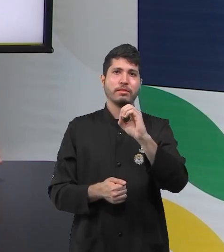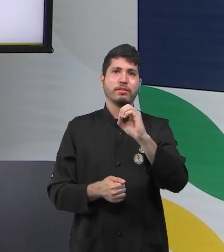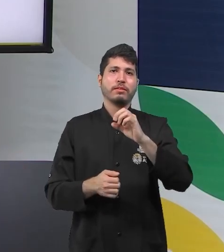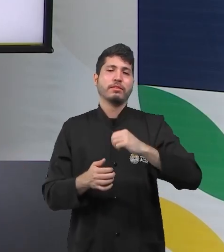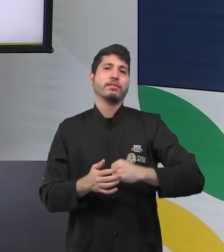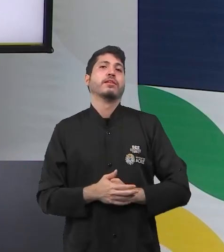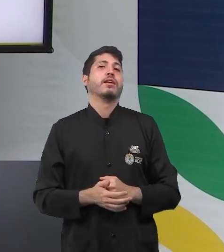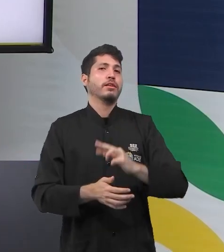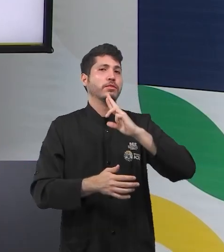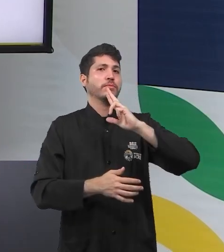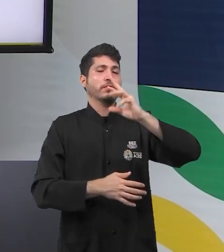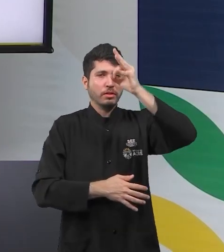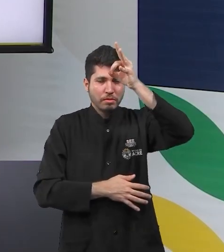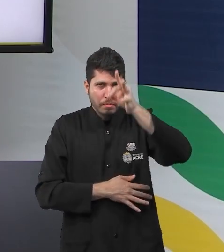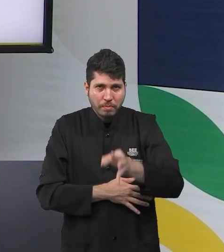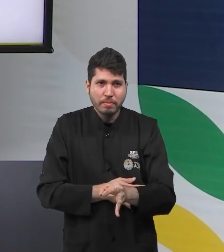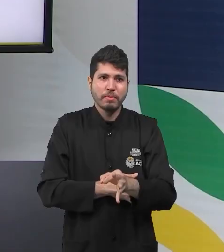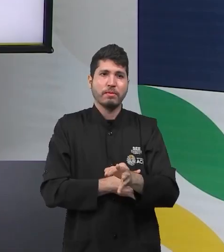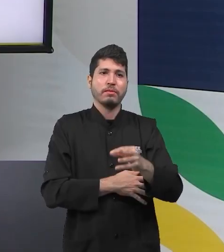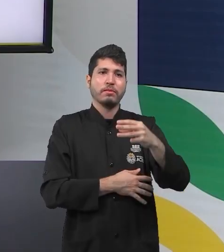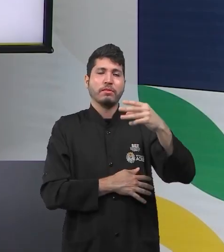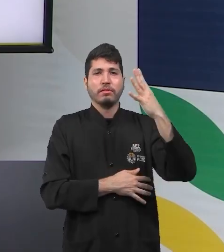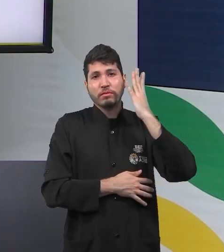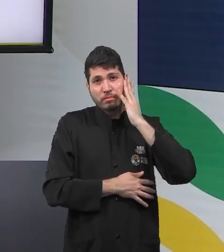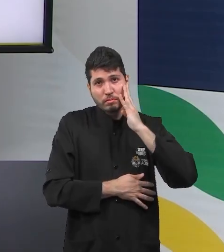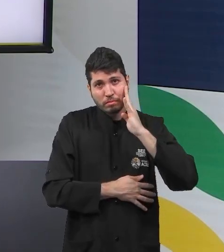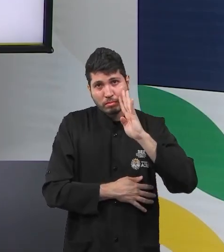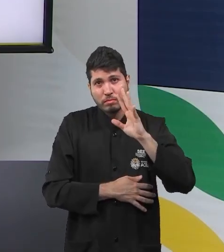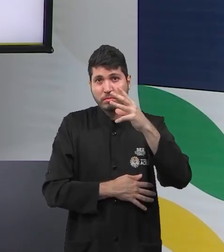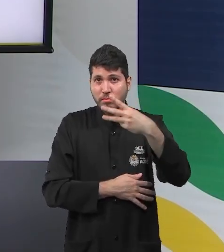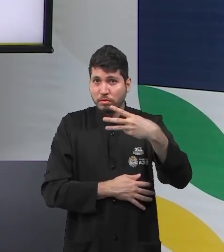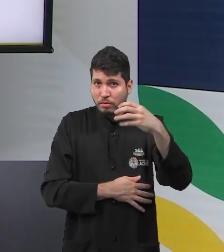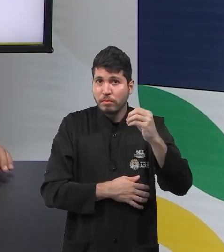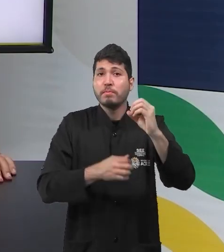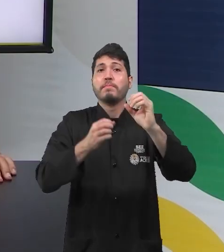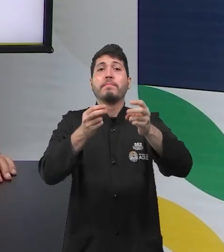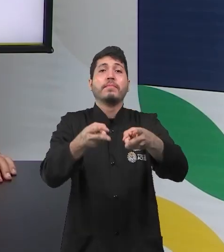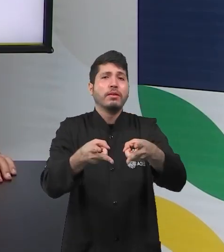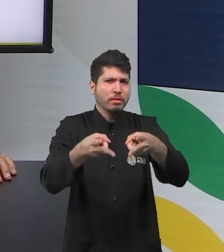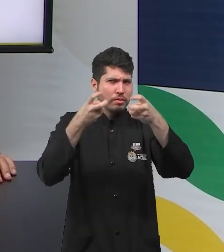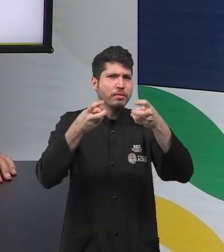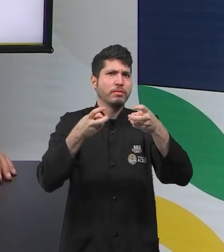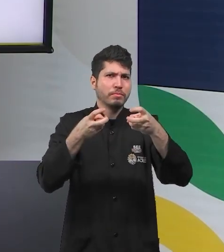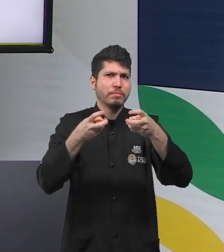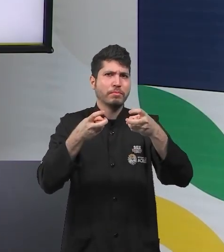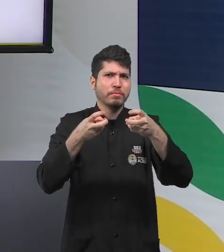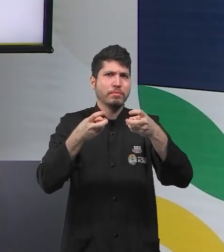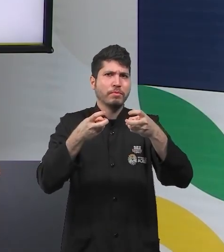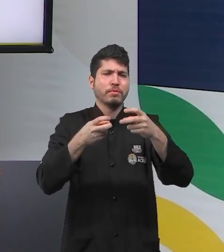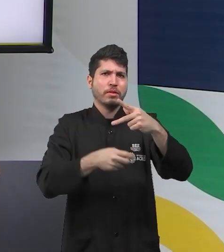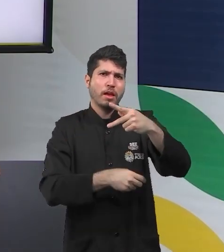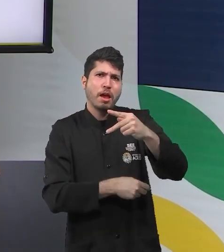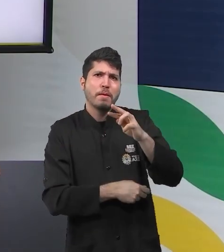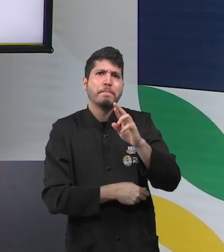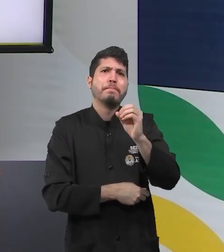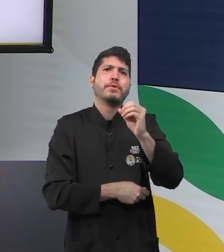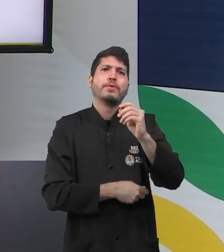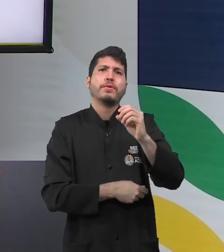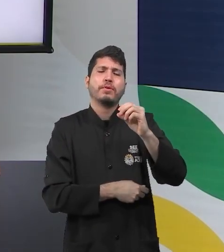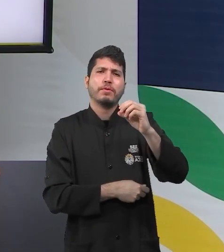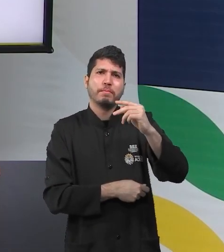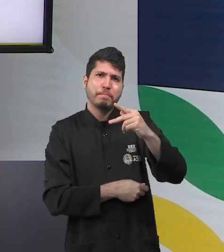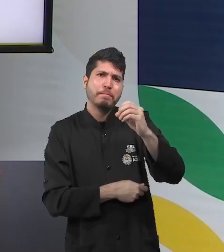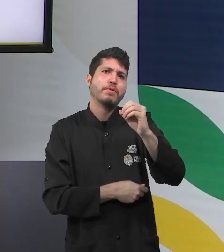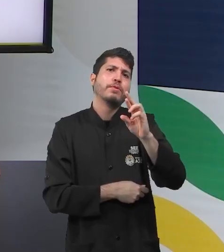letra D, 30 dias, tá? Então, observem que a proporcionalidade inversa, como